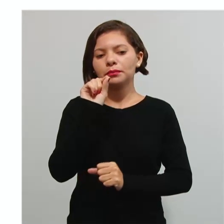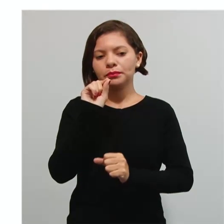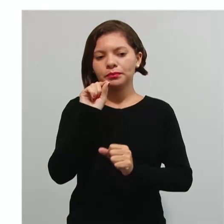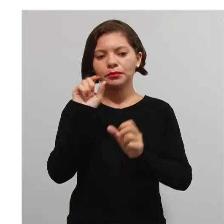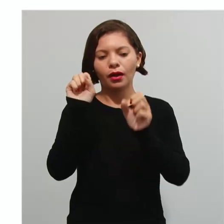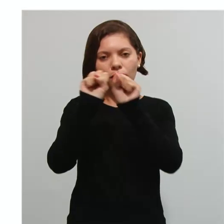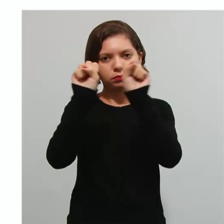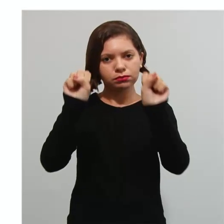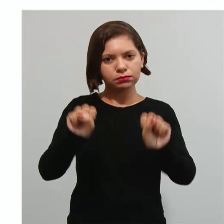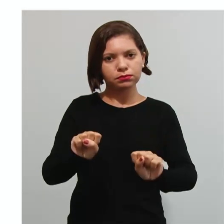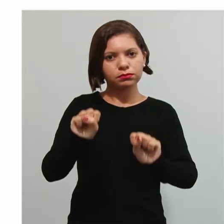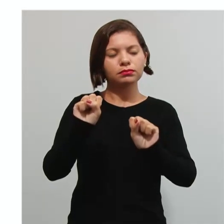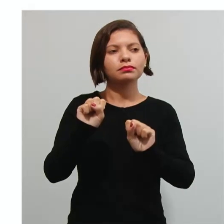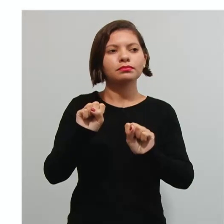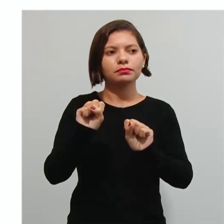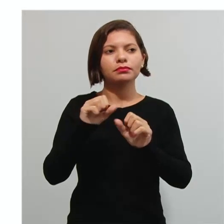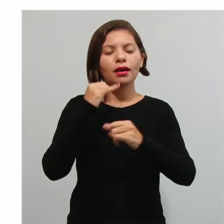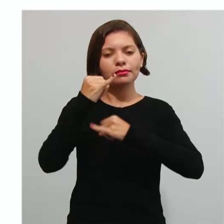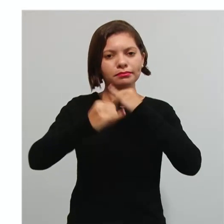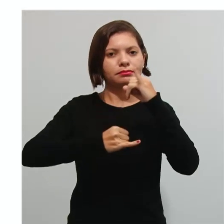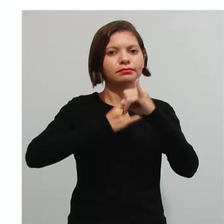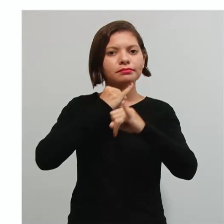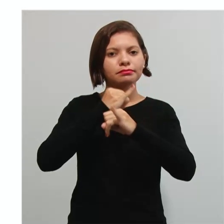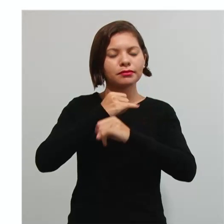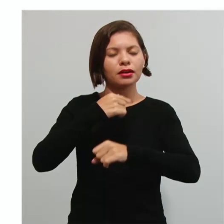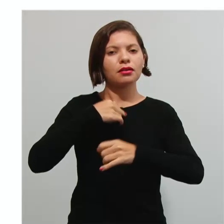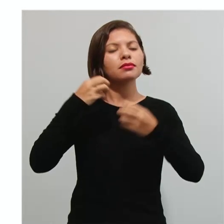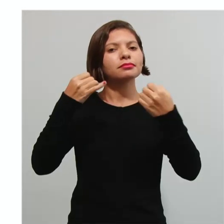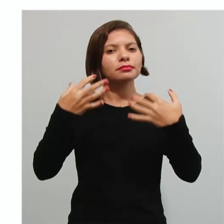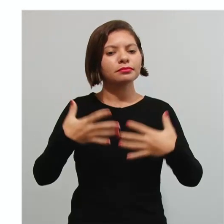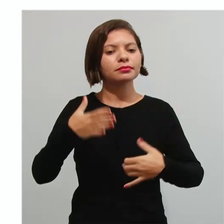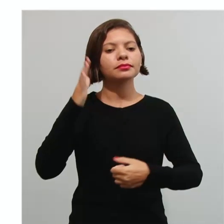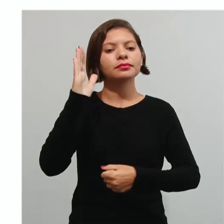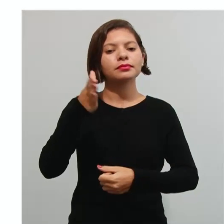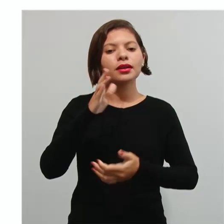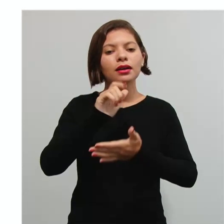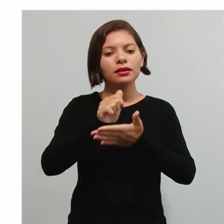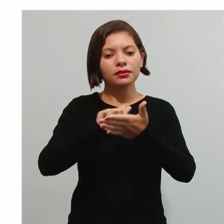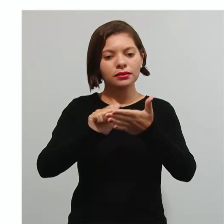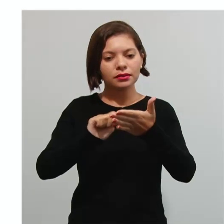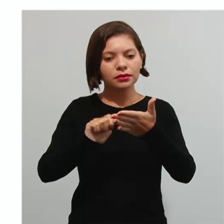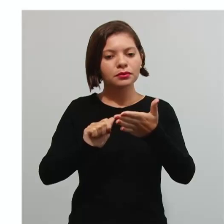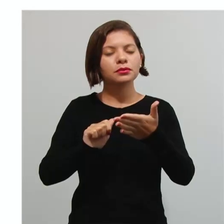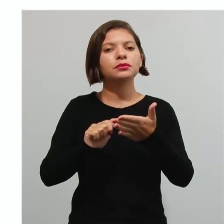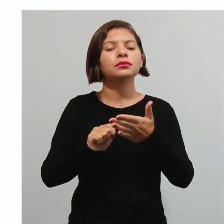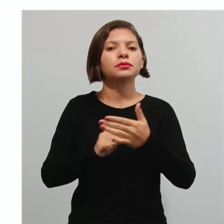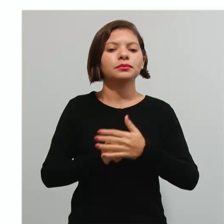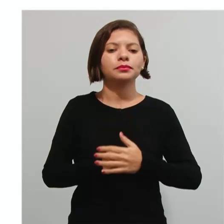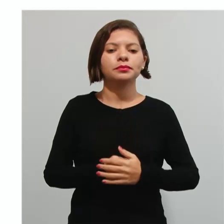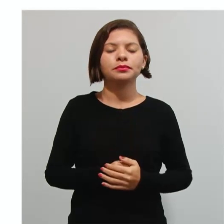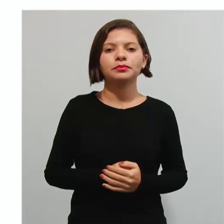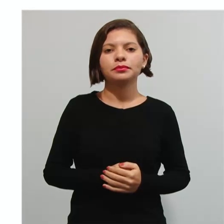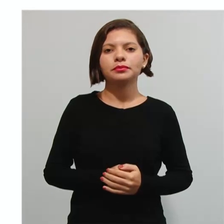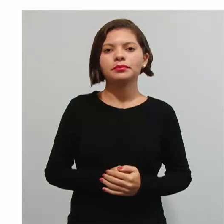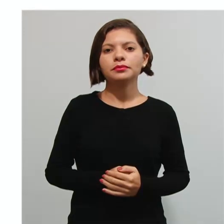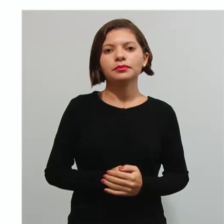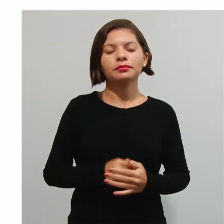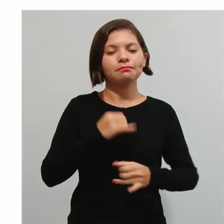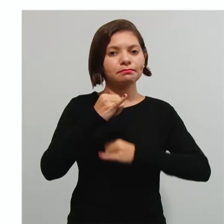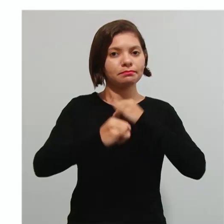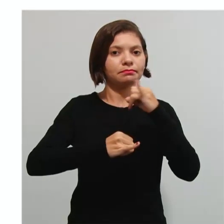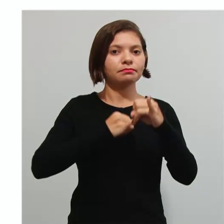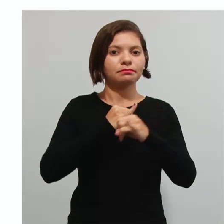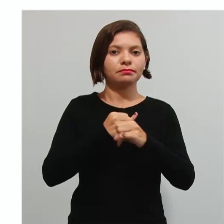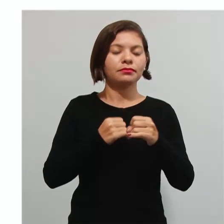sistema eletrônico, né, que eu falei para vocês, e aí a assinatura aqui é eletrônica, né, assinada eletronicamente. Então, esse